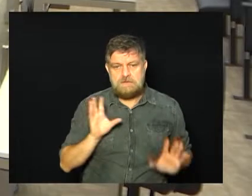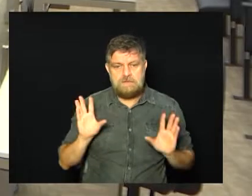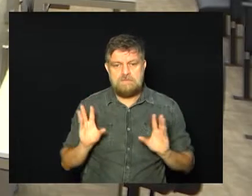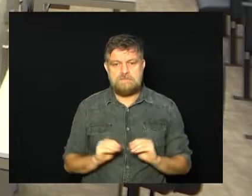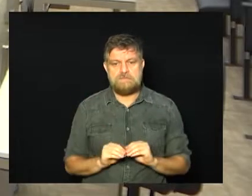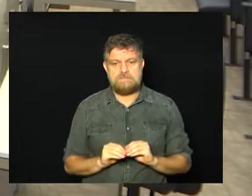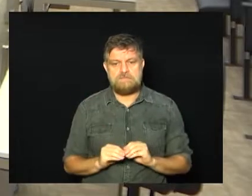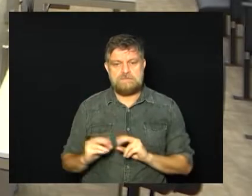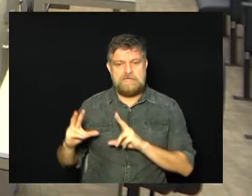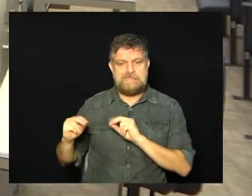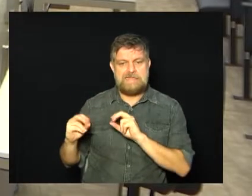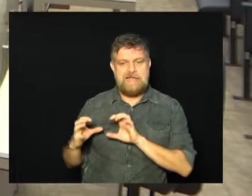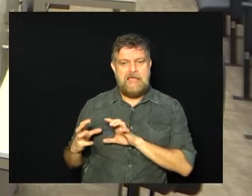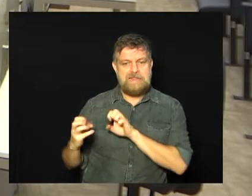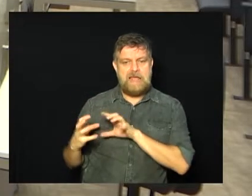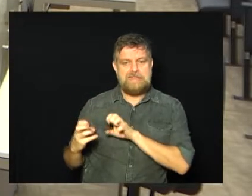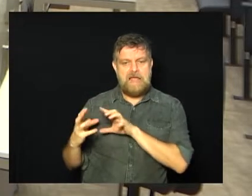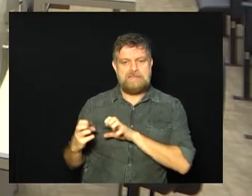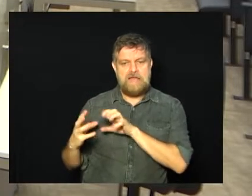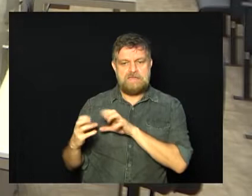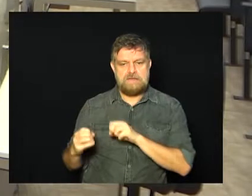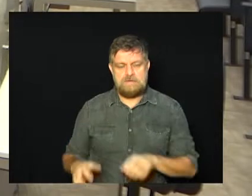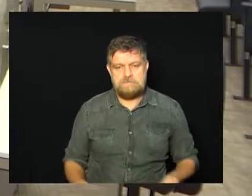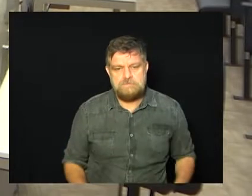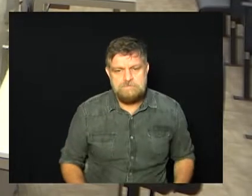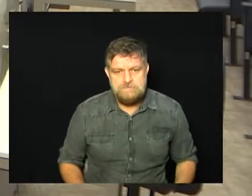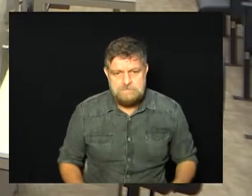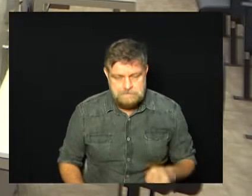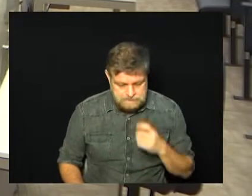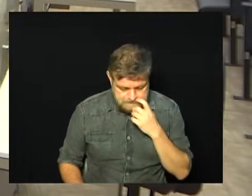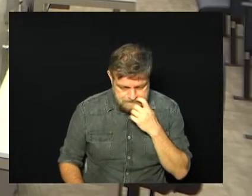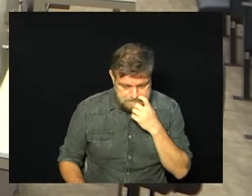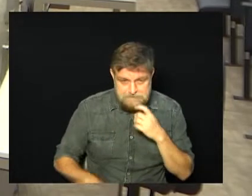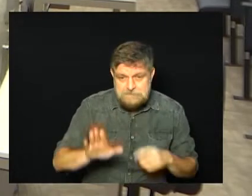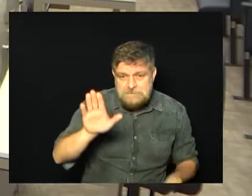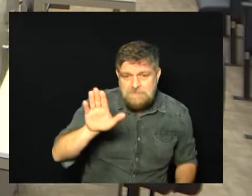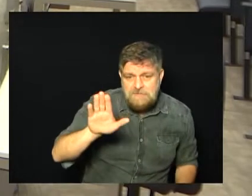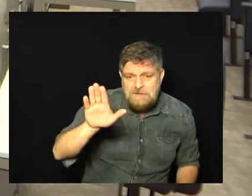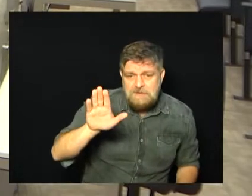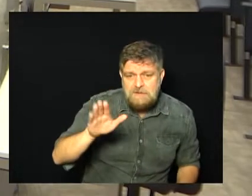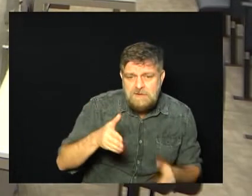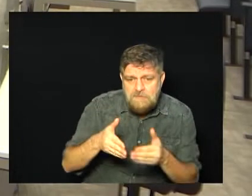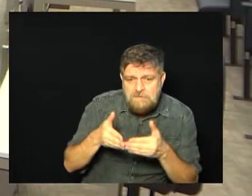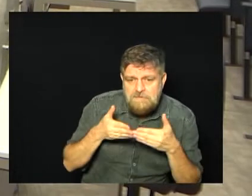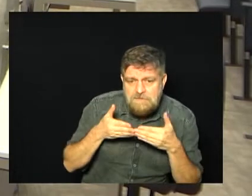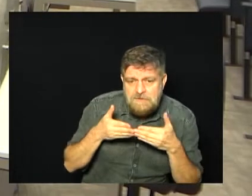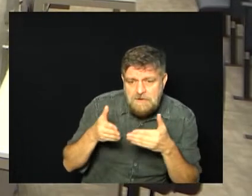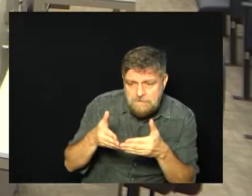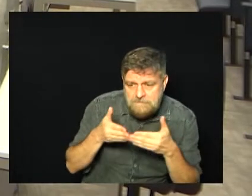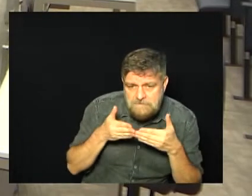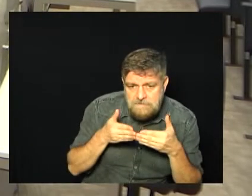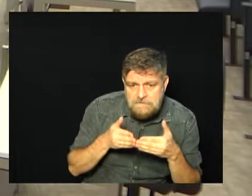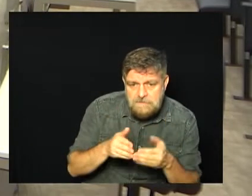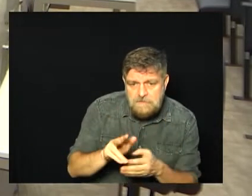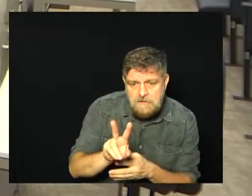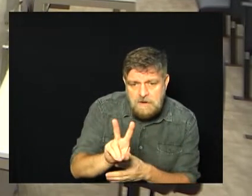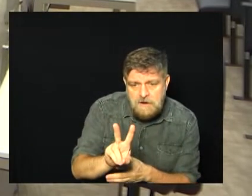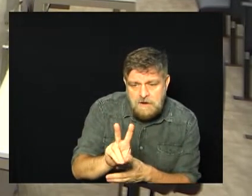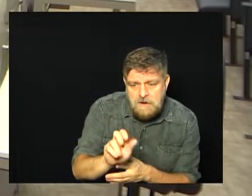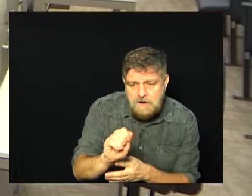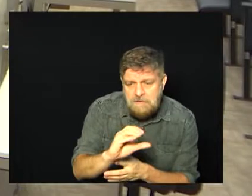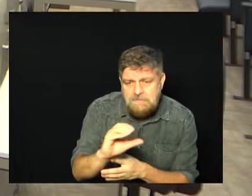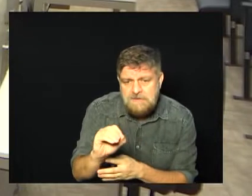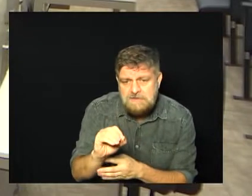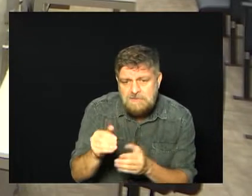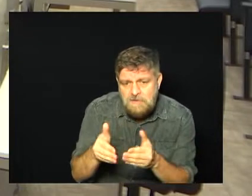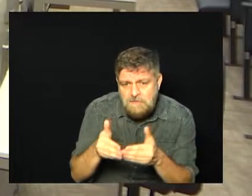Tá bom. A senhora falou que o restaurante Vasco, por favor, Vasco. A senhora citou que o restaurante era